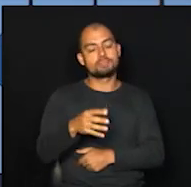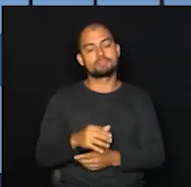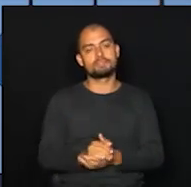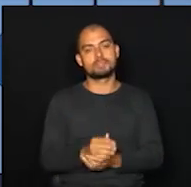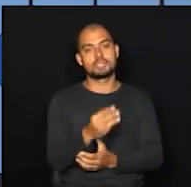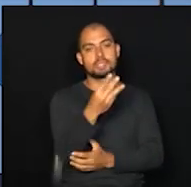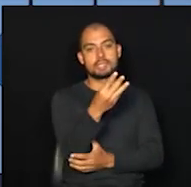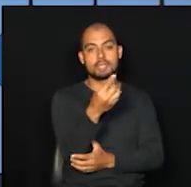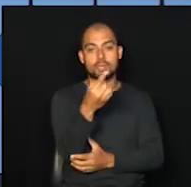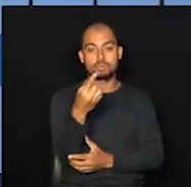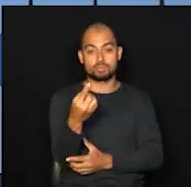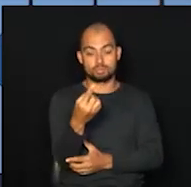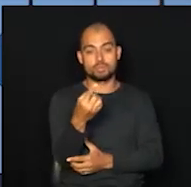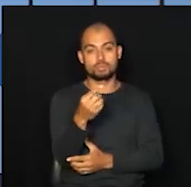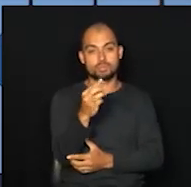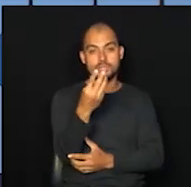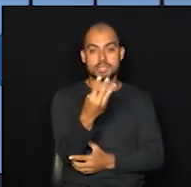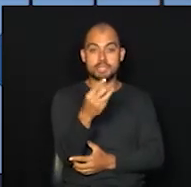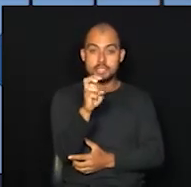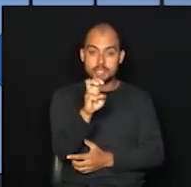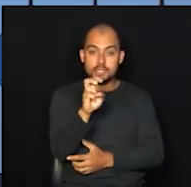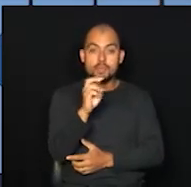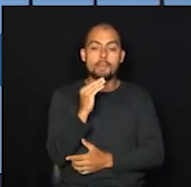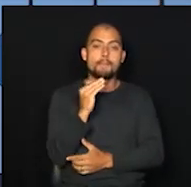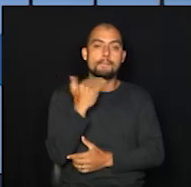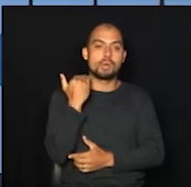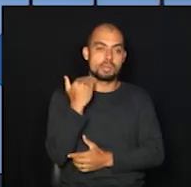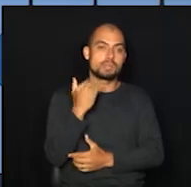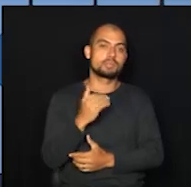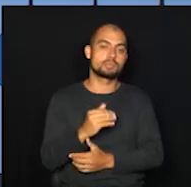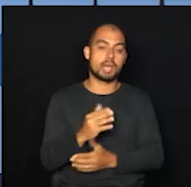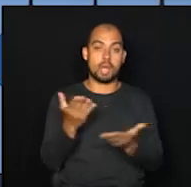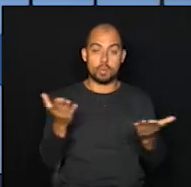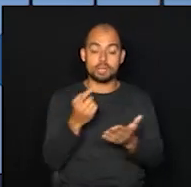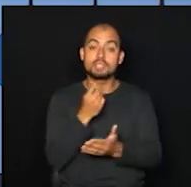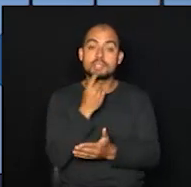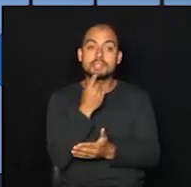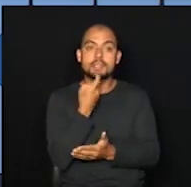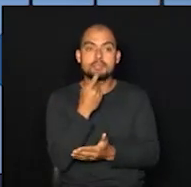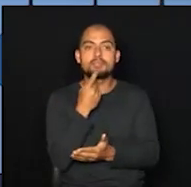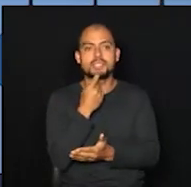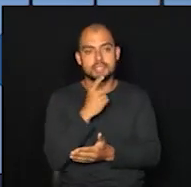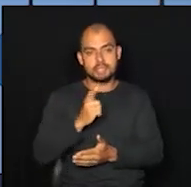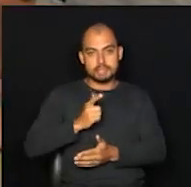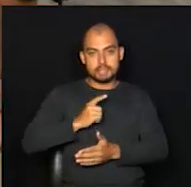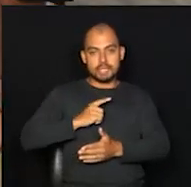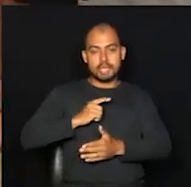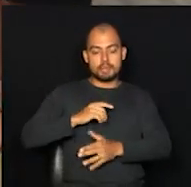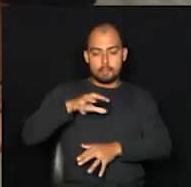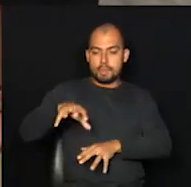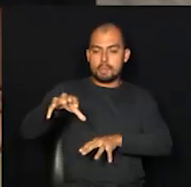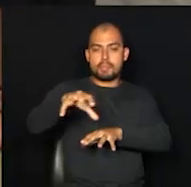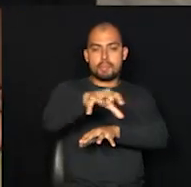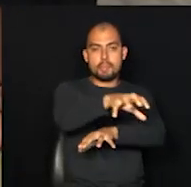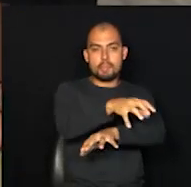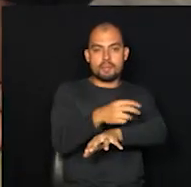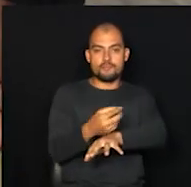38.035 óbitos. Agora nós vamos falar da região metropolitana de Campinas, que compreende 20 municípios. Olha